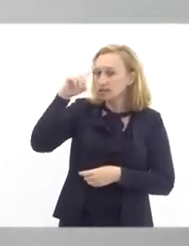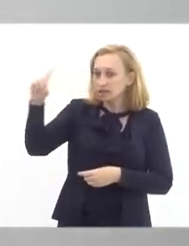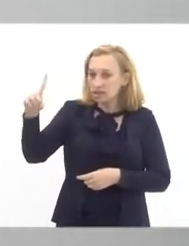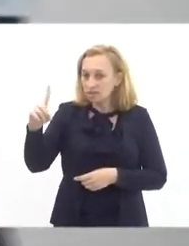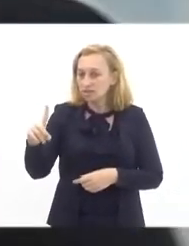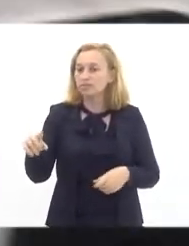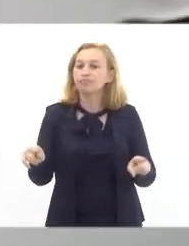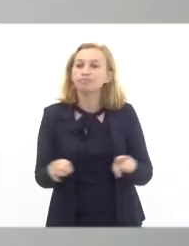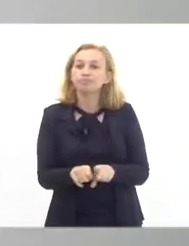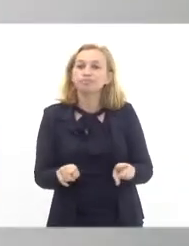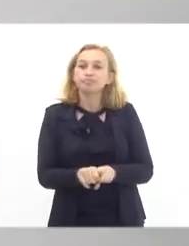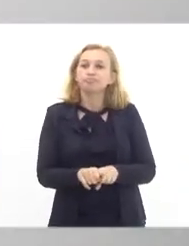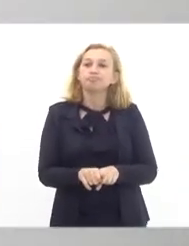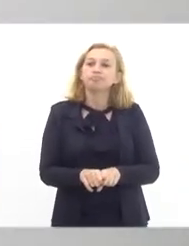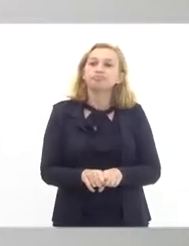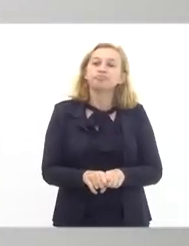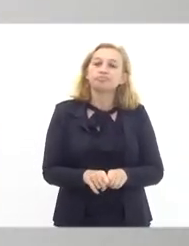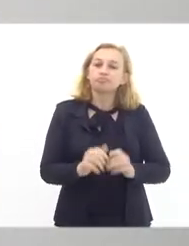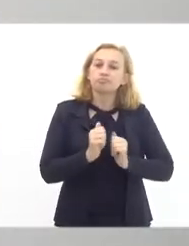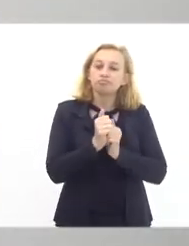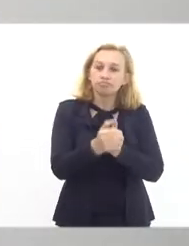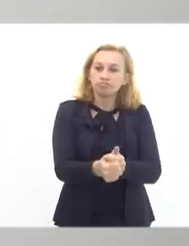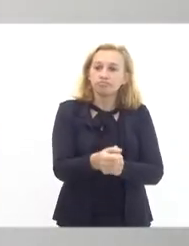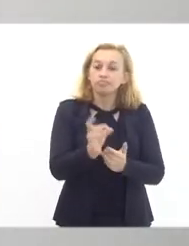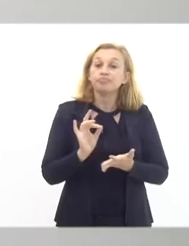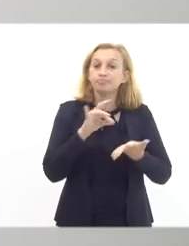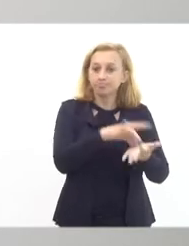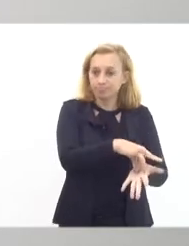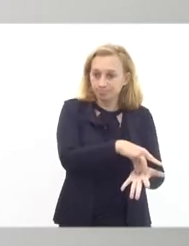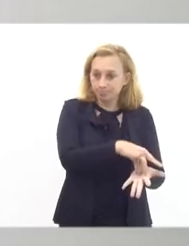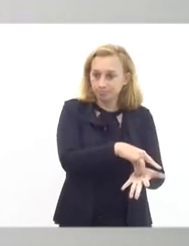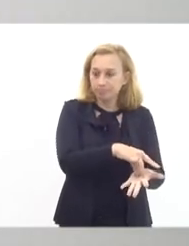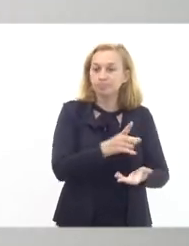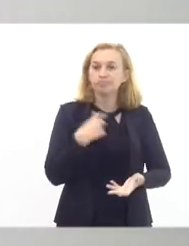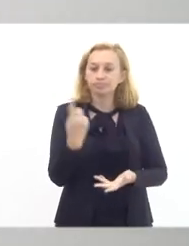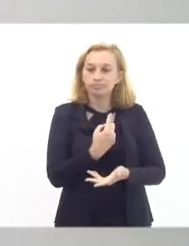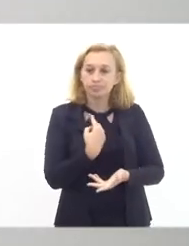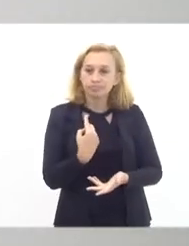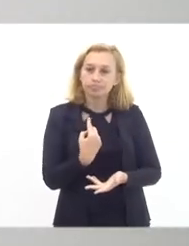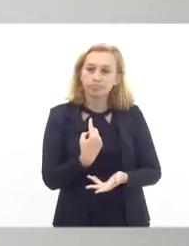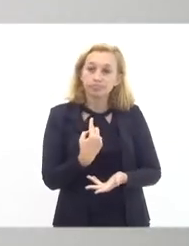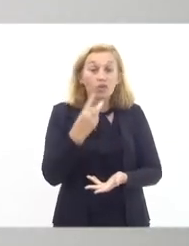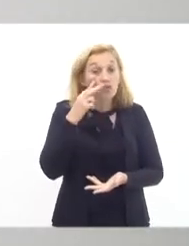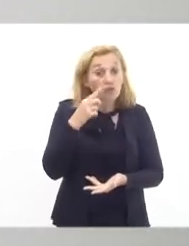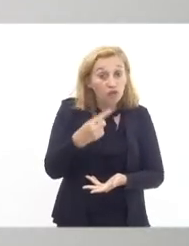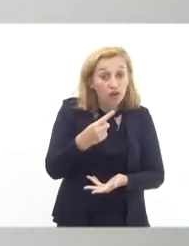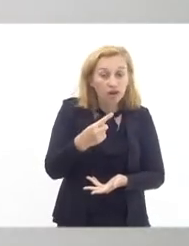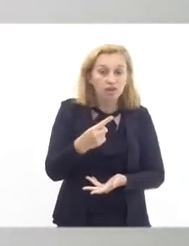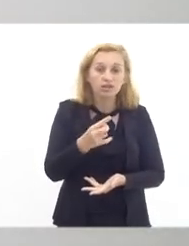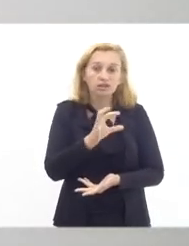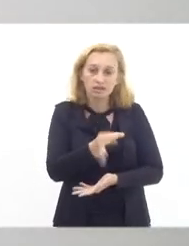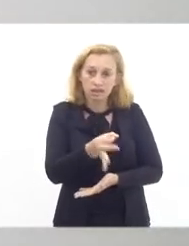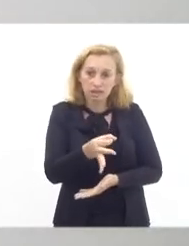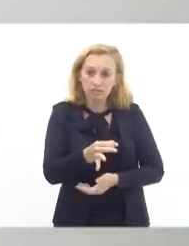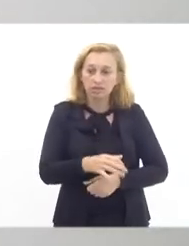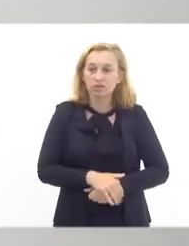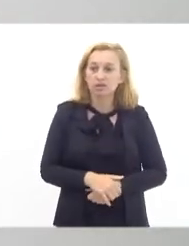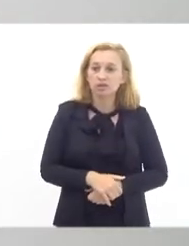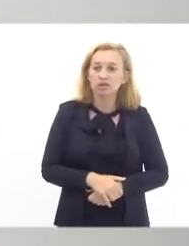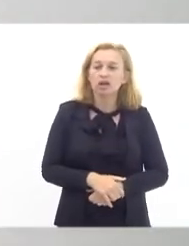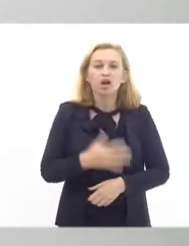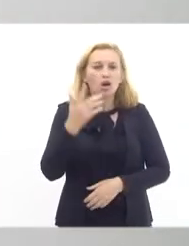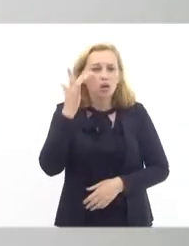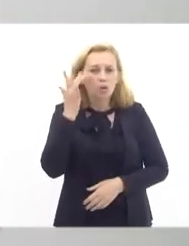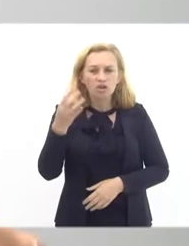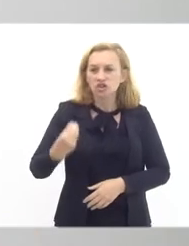também se tenha acompanhamento real para que a gente veja isso efetivado. Acho que a